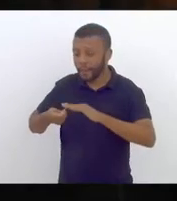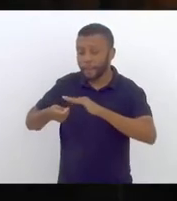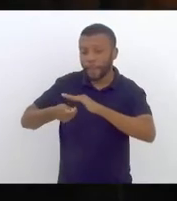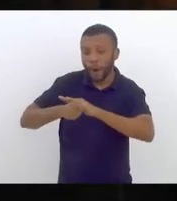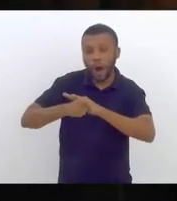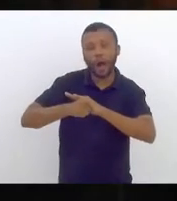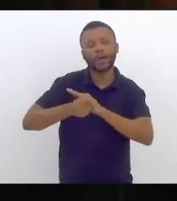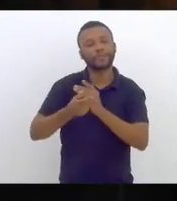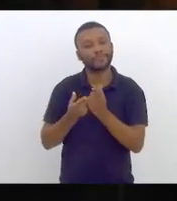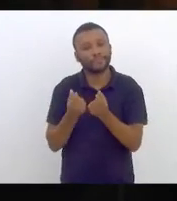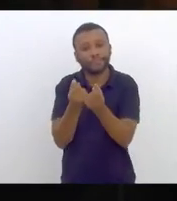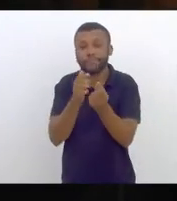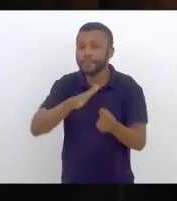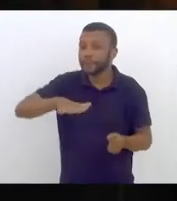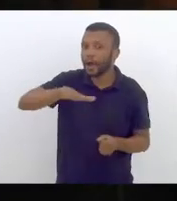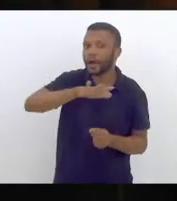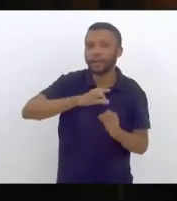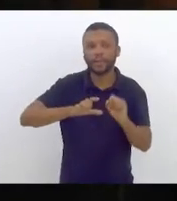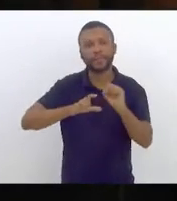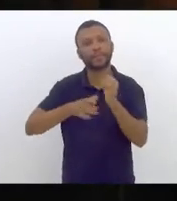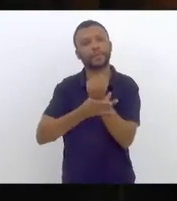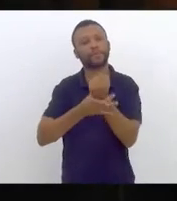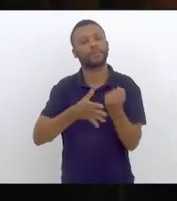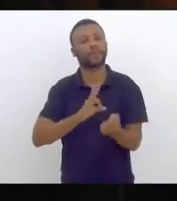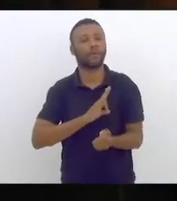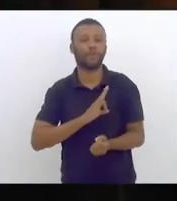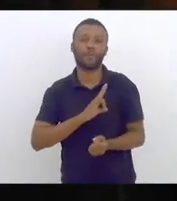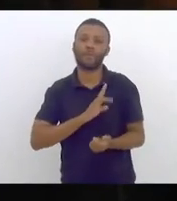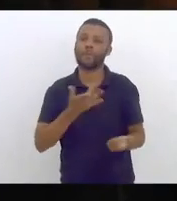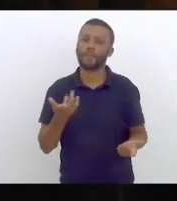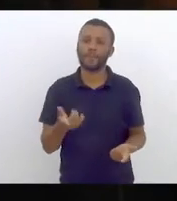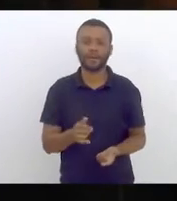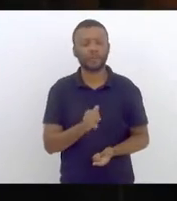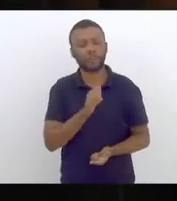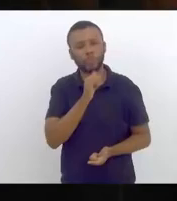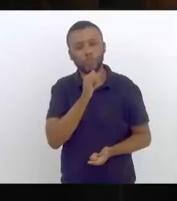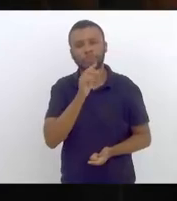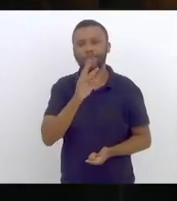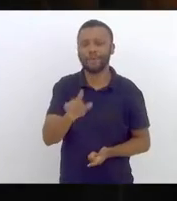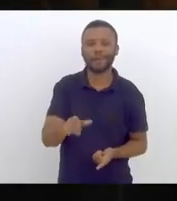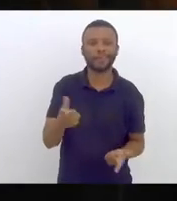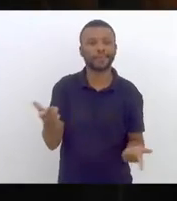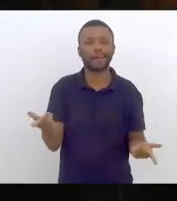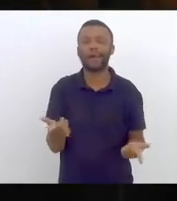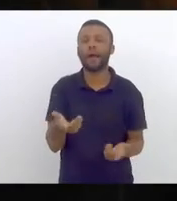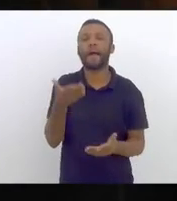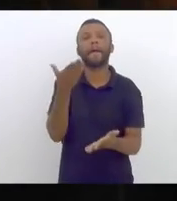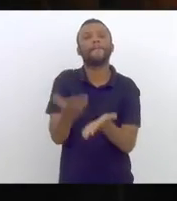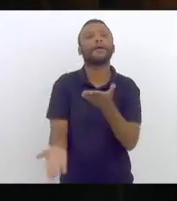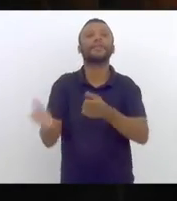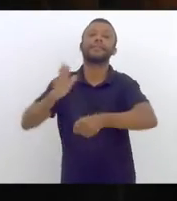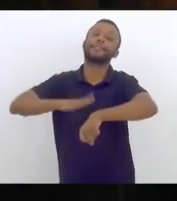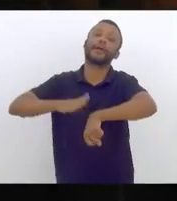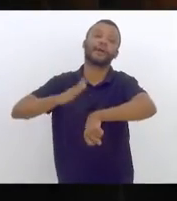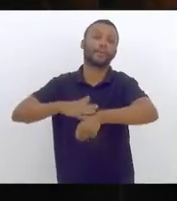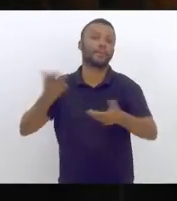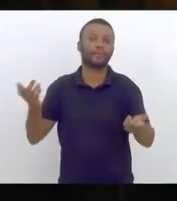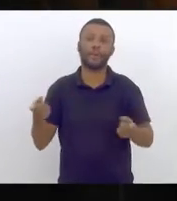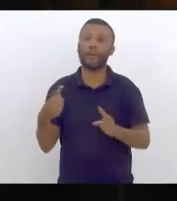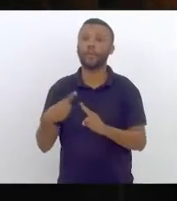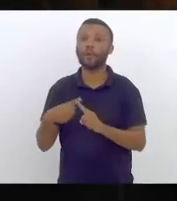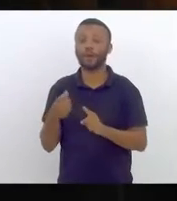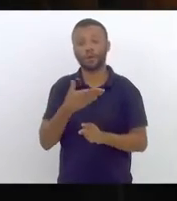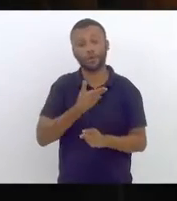e financeiro em segurança pública, infelizmente, vai ser chover no molhado. Afinal de contas, o governador tirou